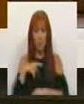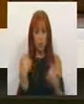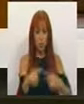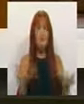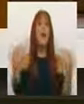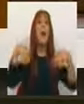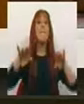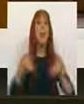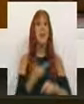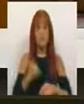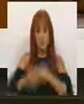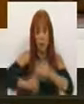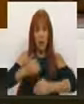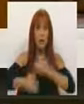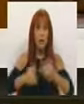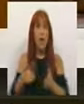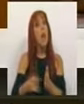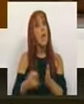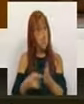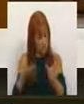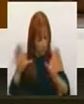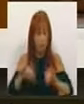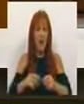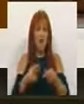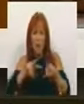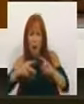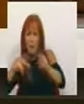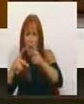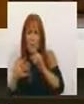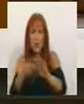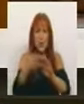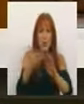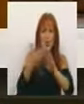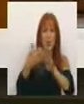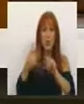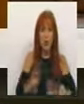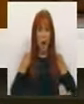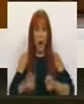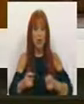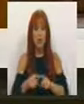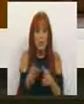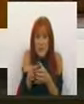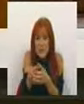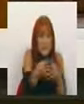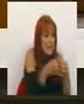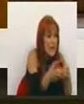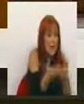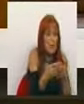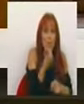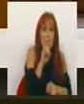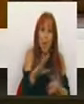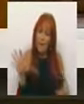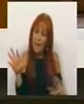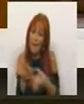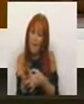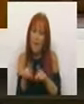mas que com o passar dos tempos não suscitam da formas o genus apostar em nichos de mercado que se podem associar